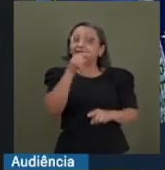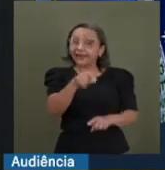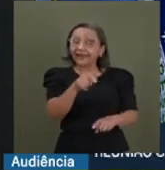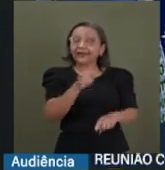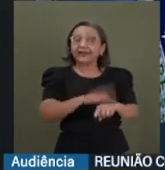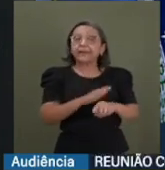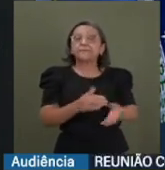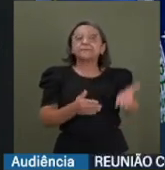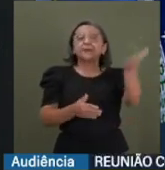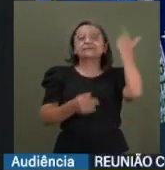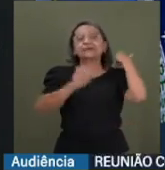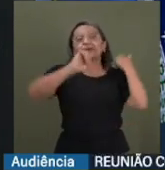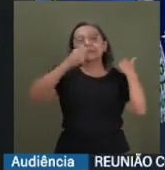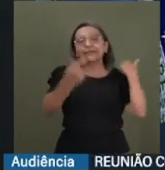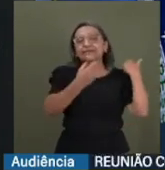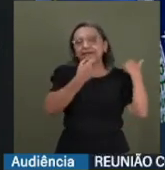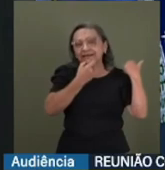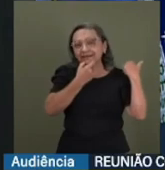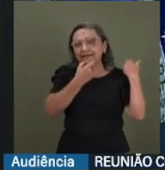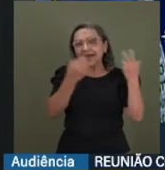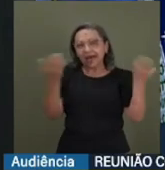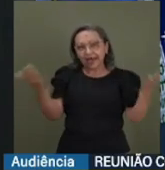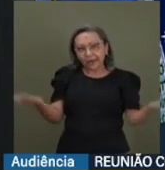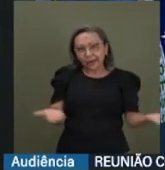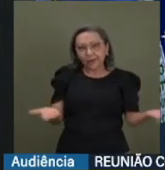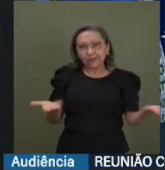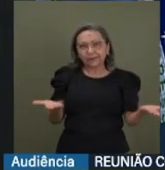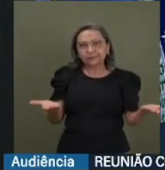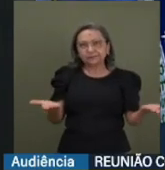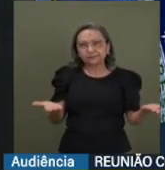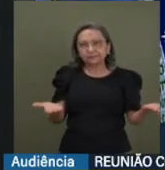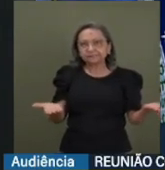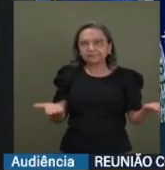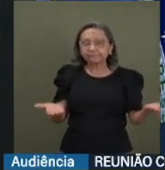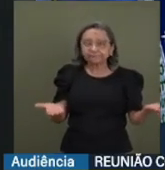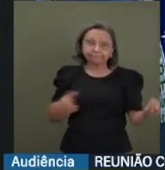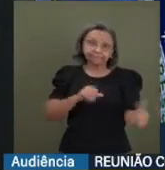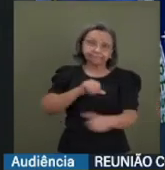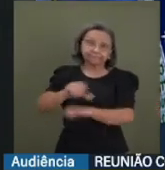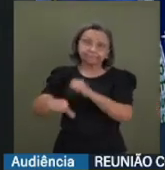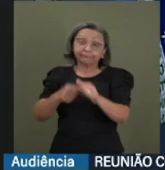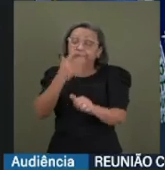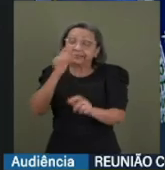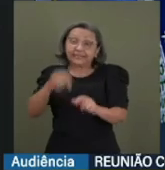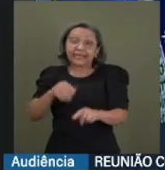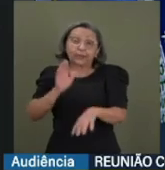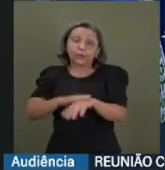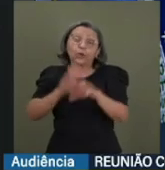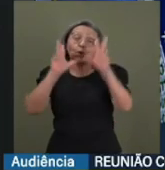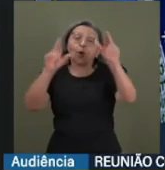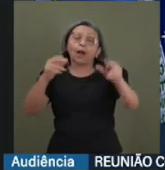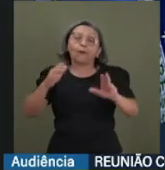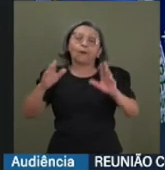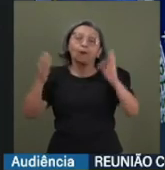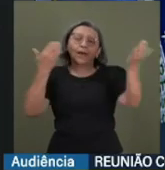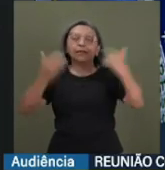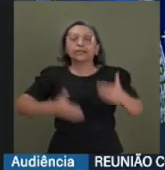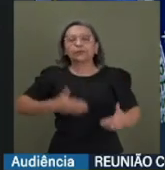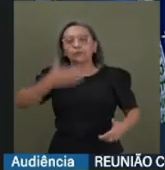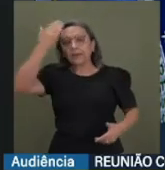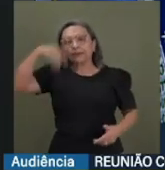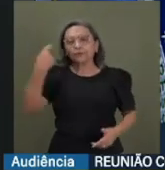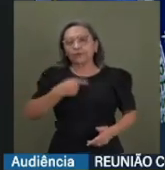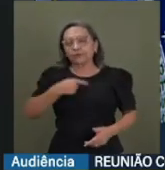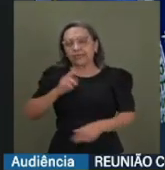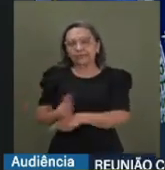Guiana inglesa, que hoje está se tornando a Dubai da nossa região, um jornalista